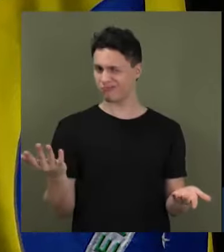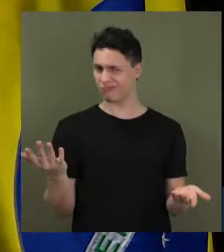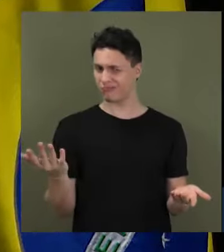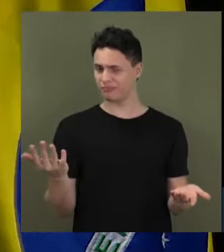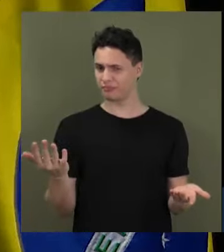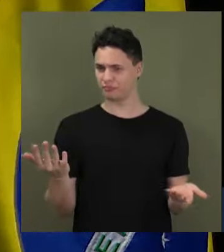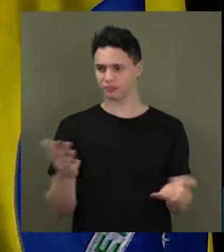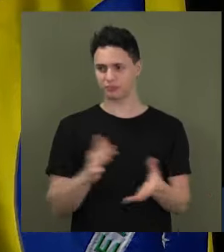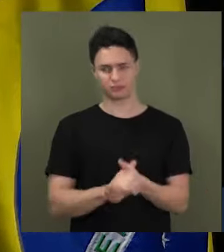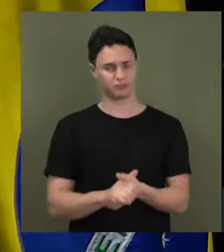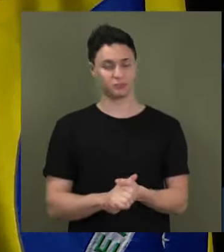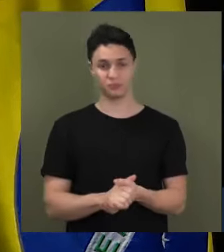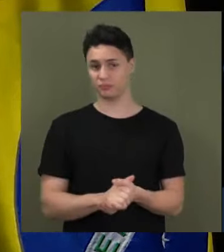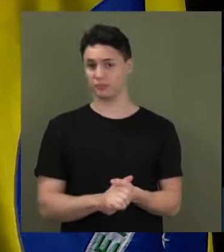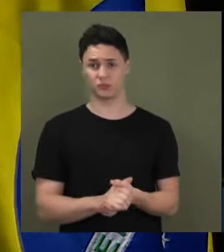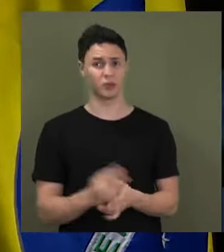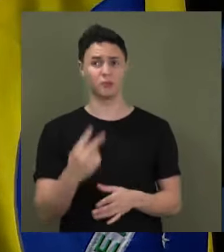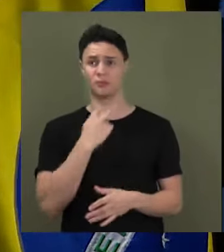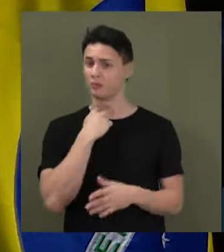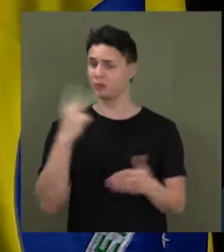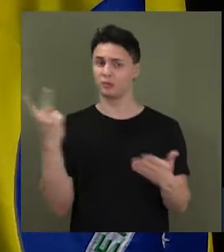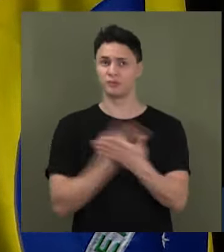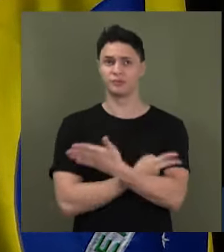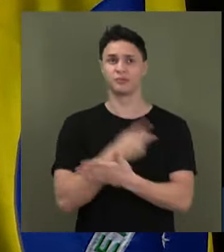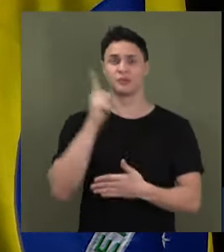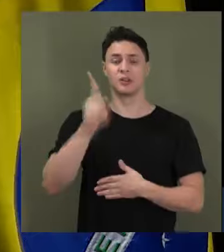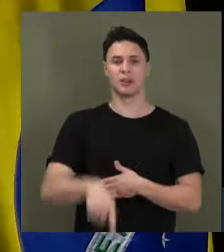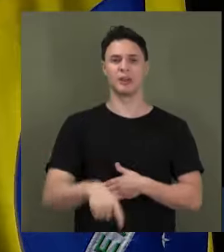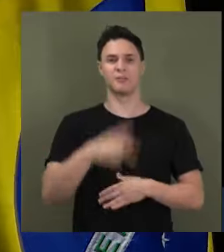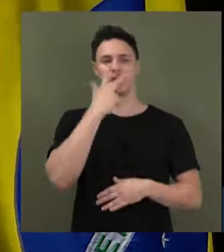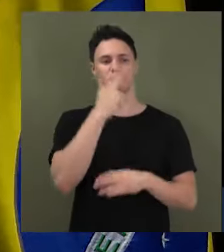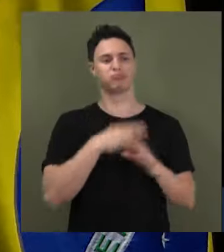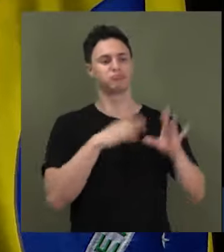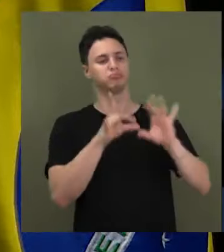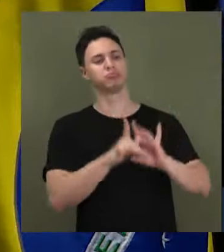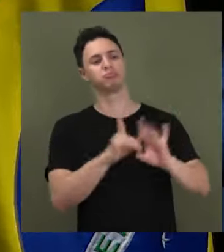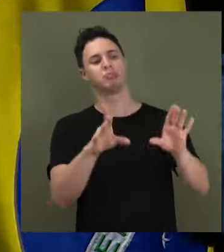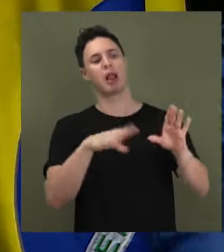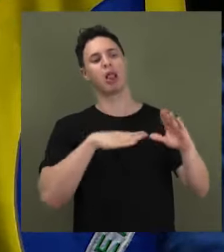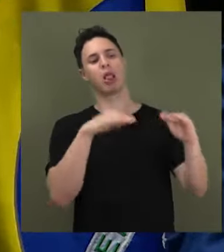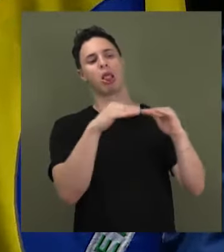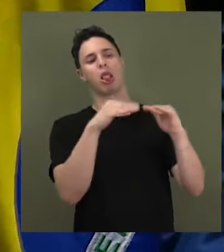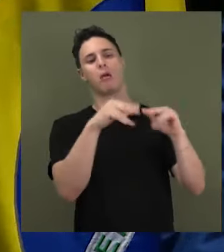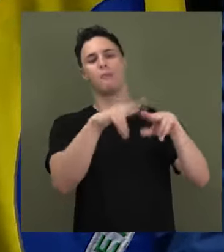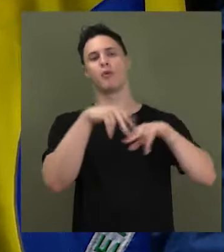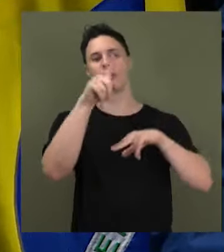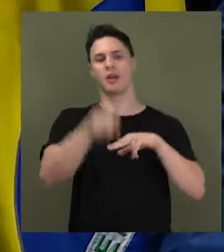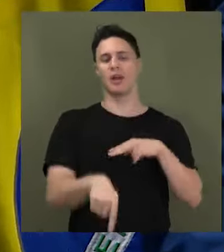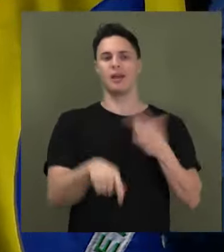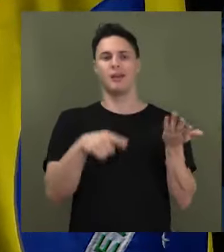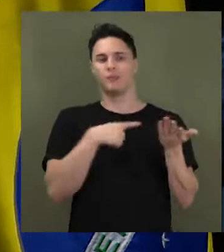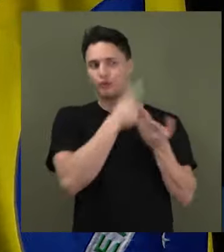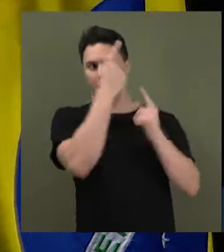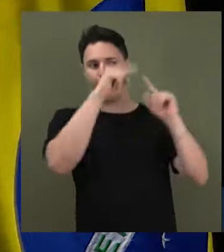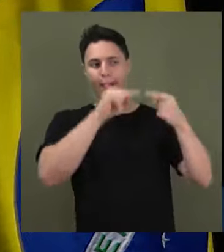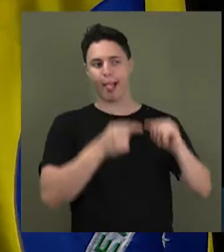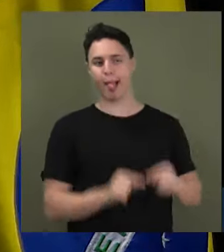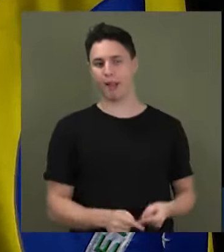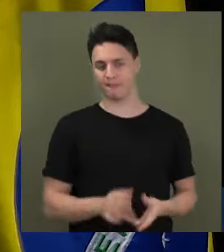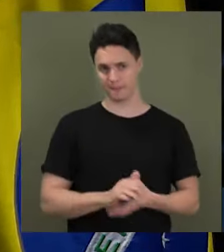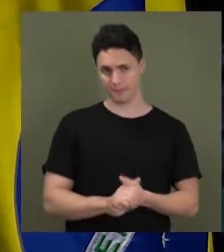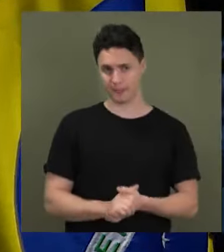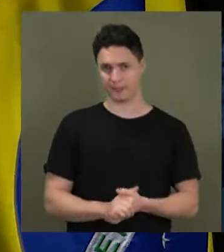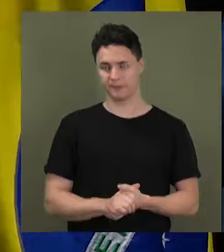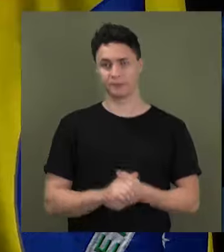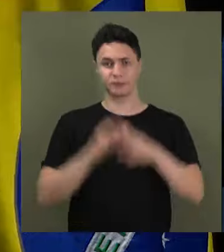não pode ocorrer nesses casos é a leniência em virtude do corporativismo. Um Supremo